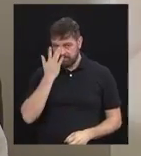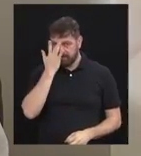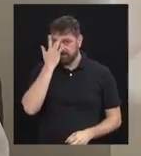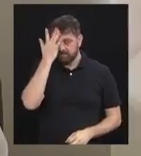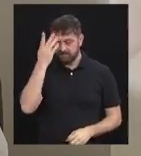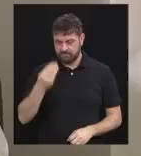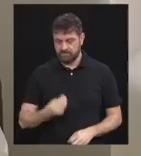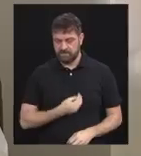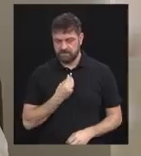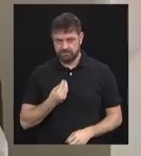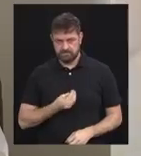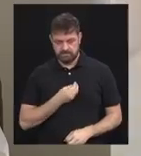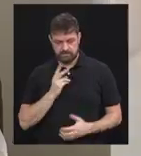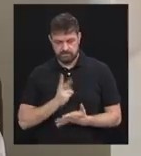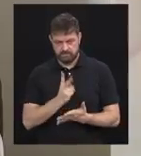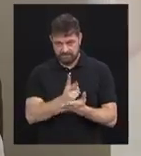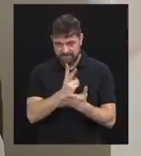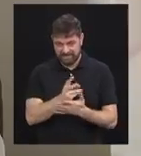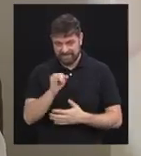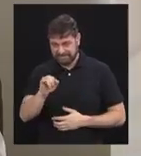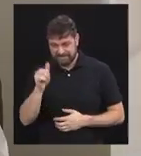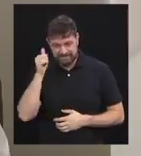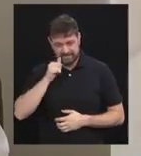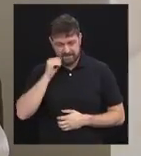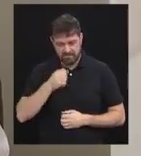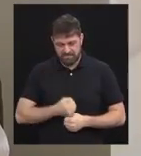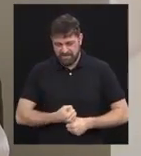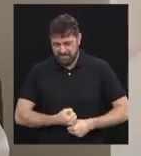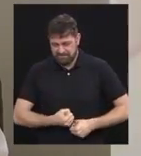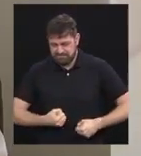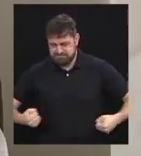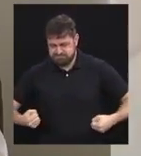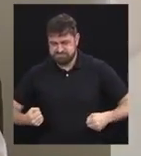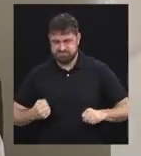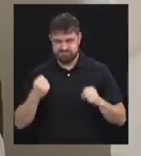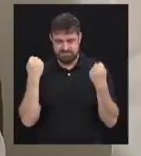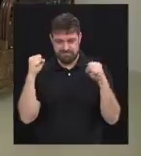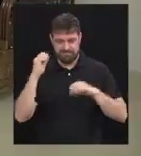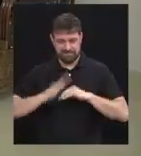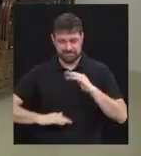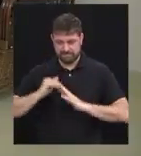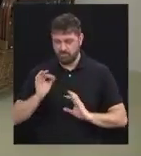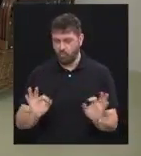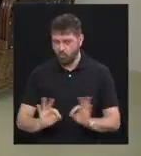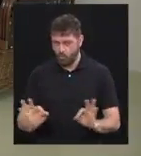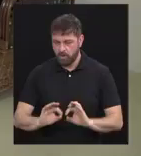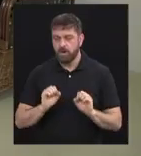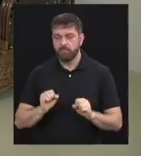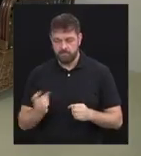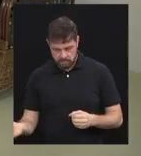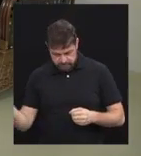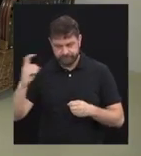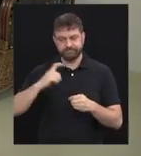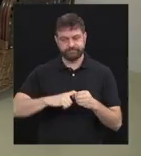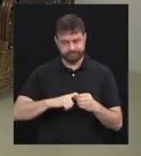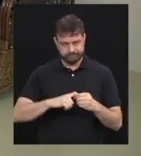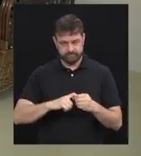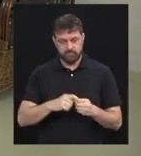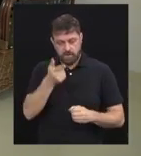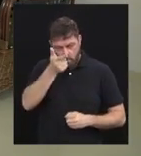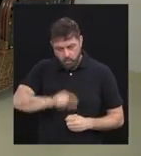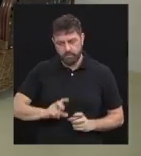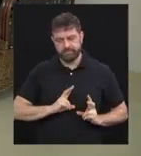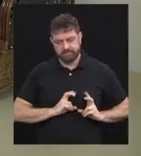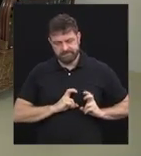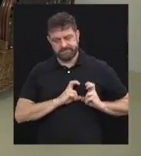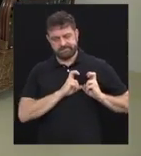mulher que acaba engordando e que não pratica esporte. Essas mulheres, elas têm uma chance maior de desenvolver